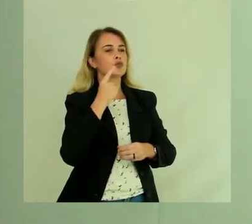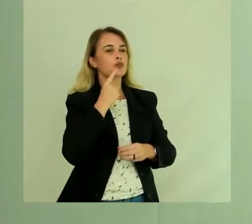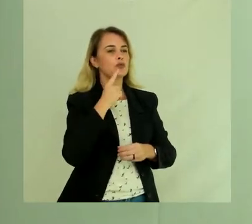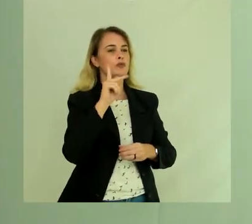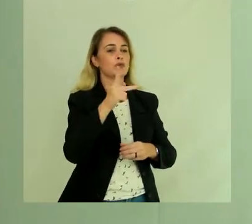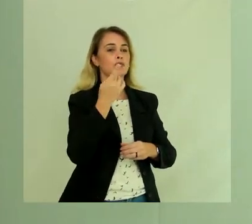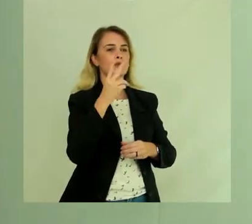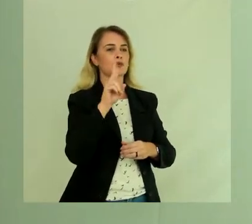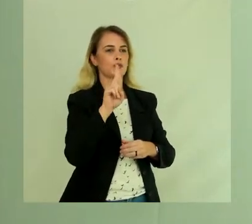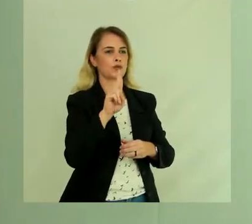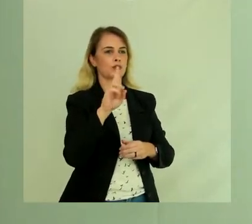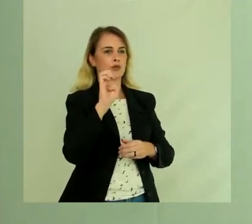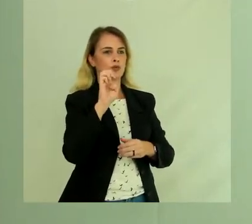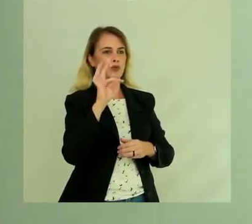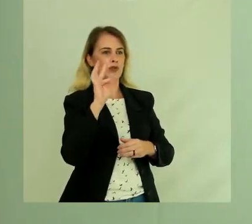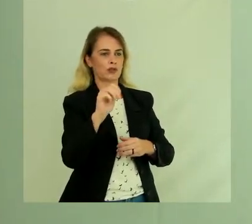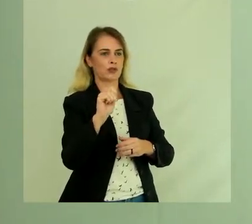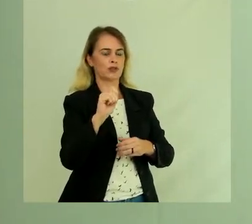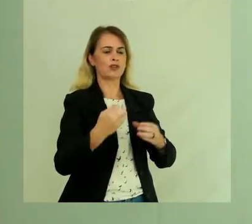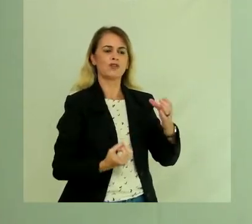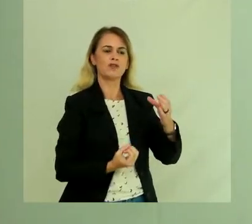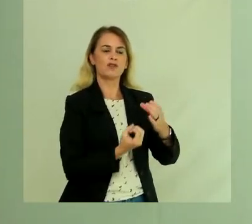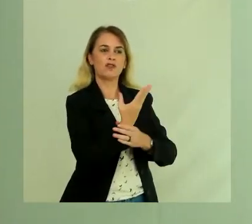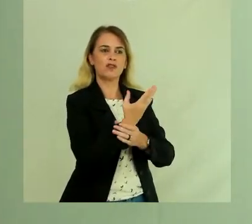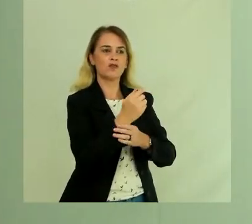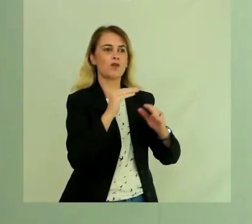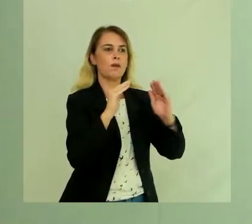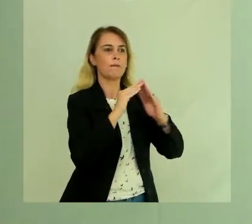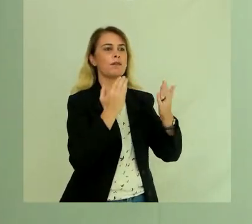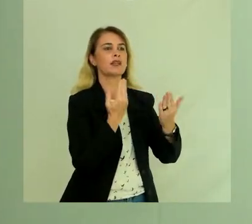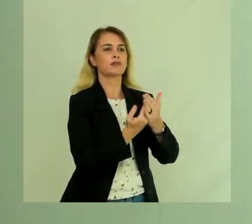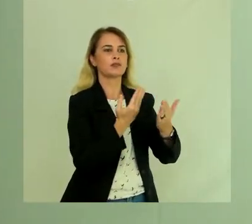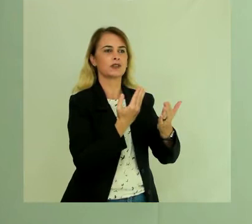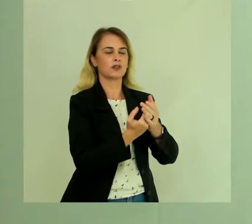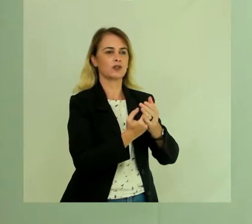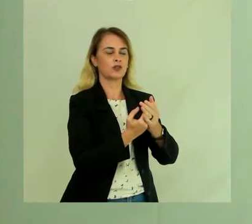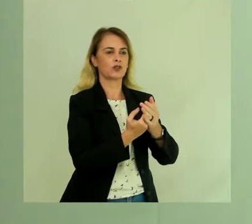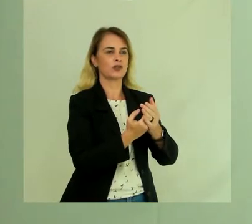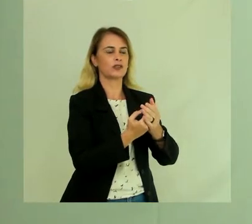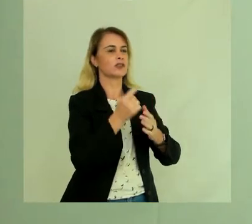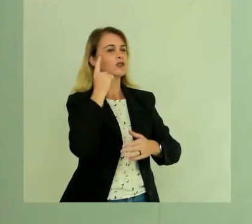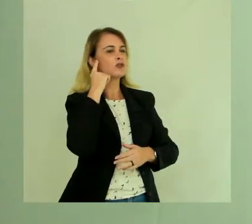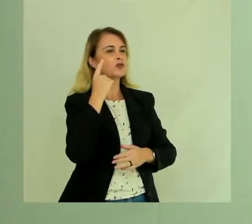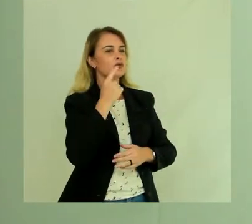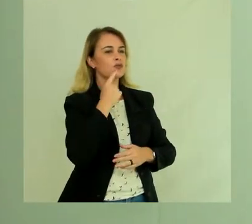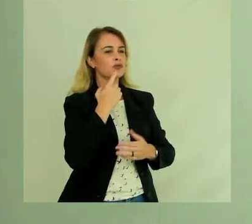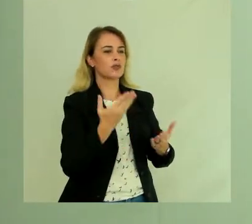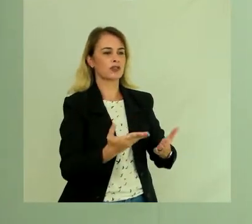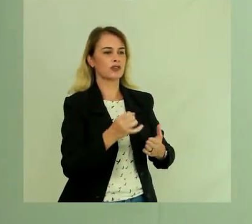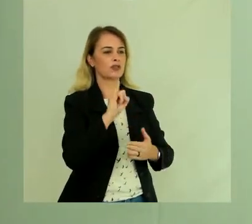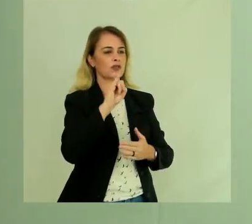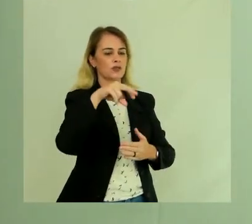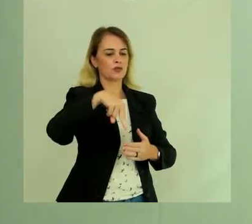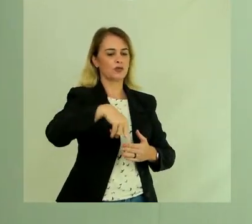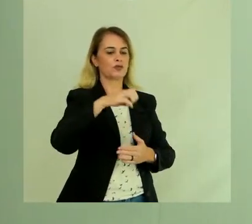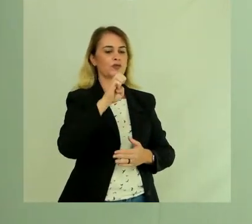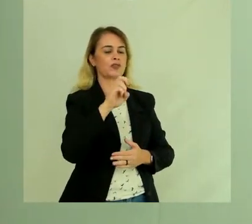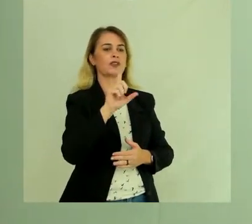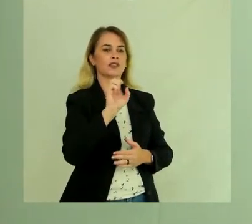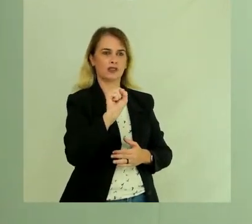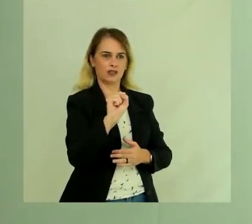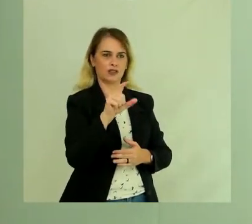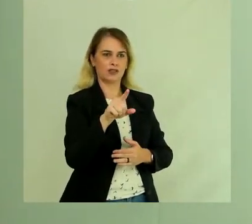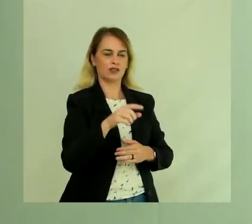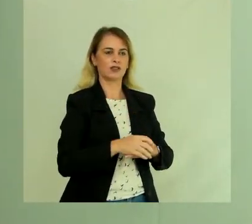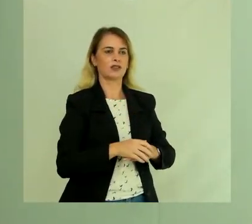Brasil, fundando a primeira escola de surdos, que é o INES, que é o Instituto Nacional de Educação de Surdos, no Rio